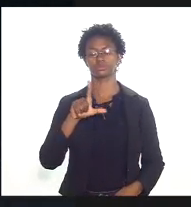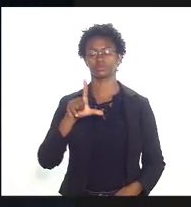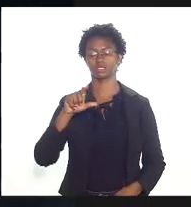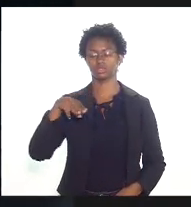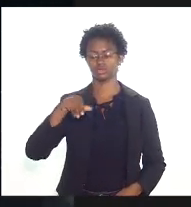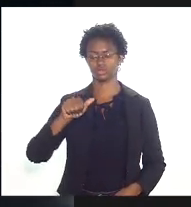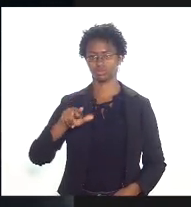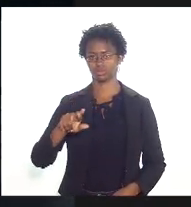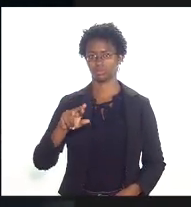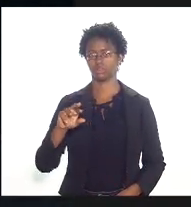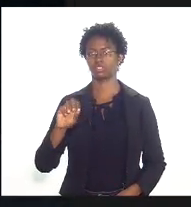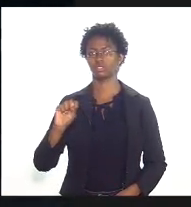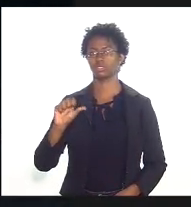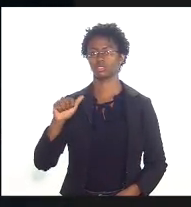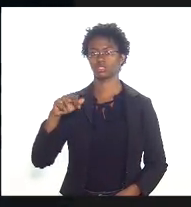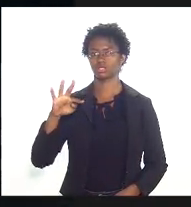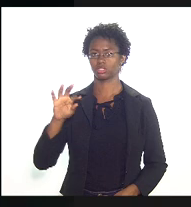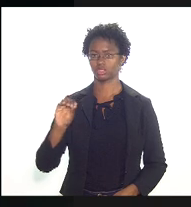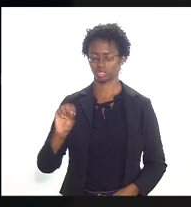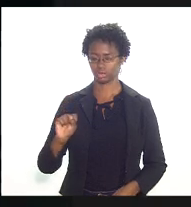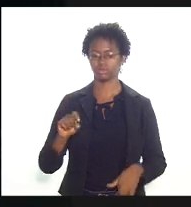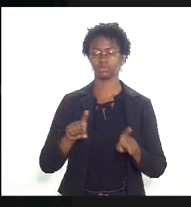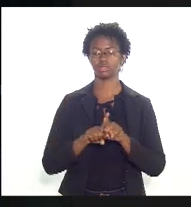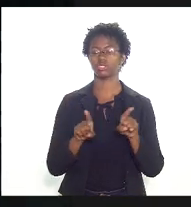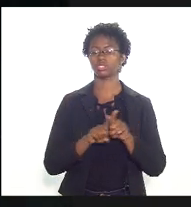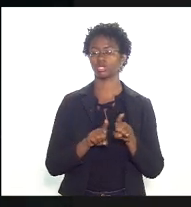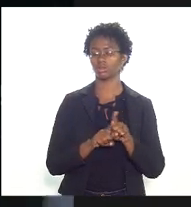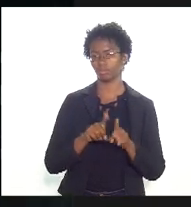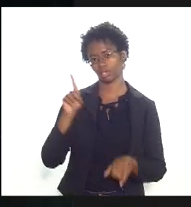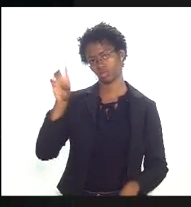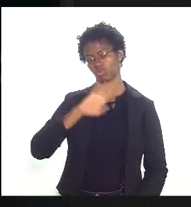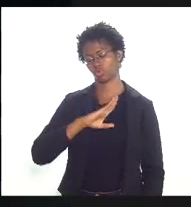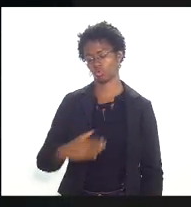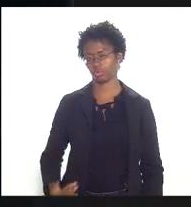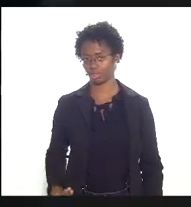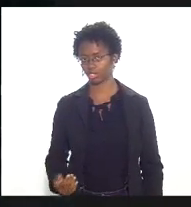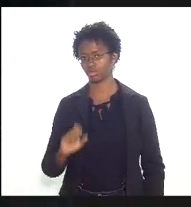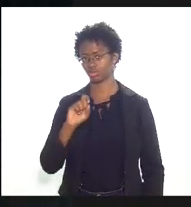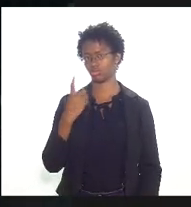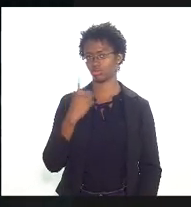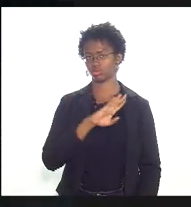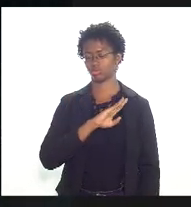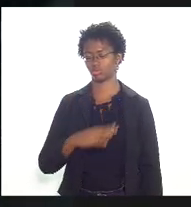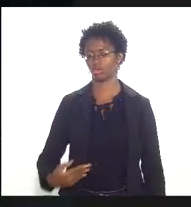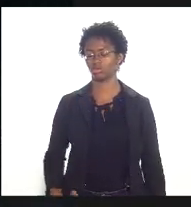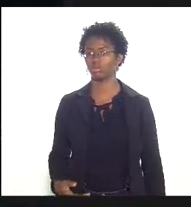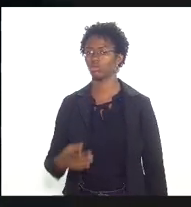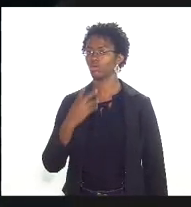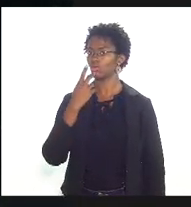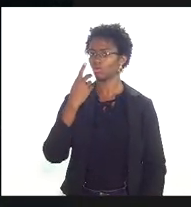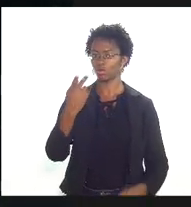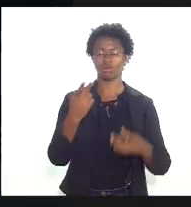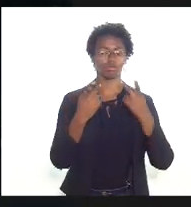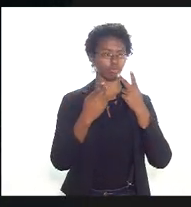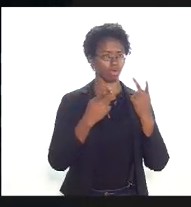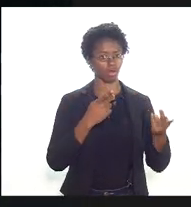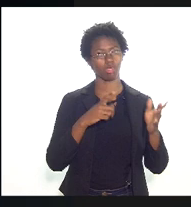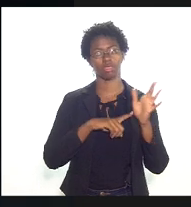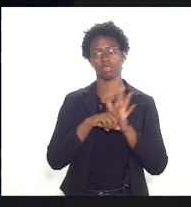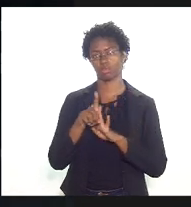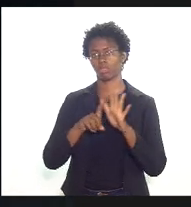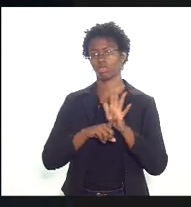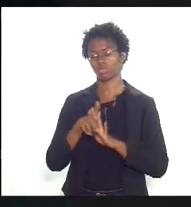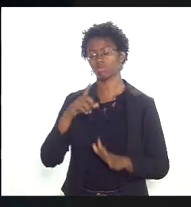o governador afastado né fizeram lá as suas instalações responder algumas perguntas